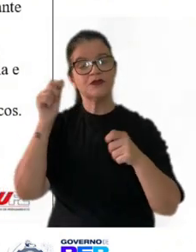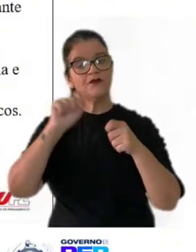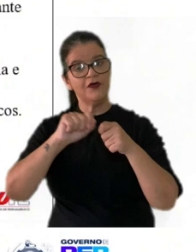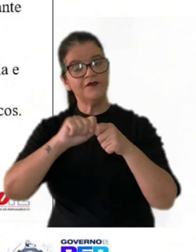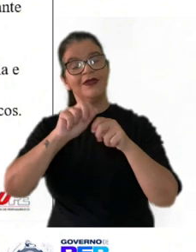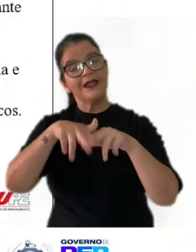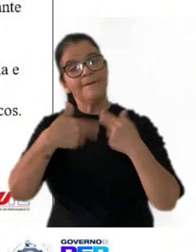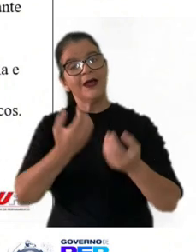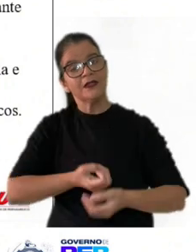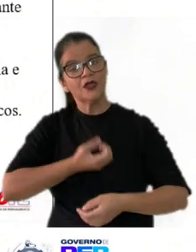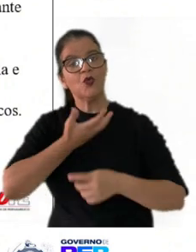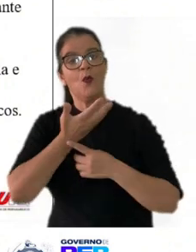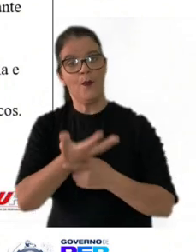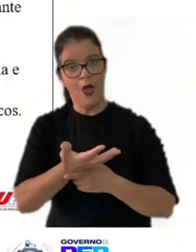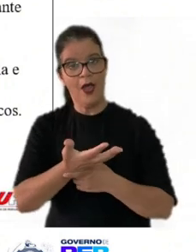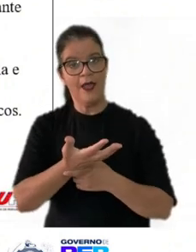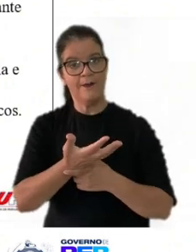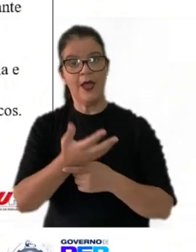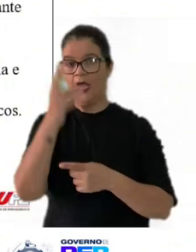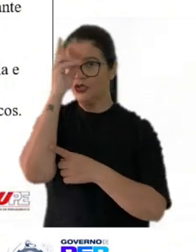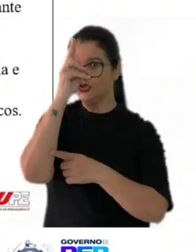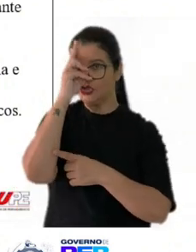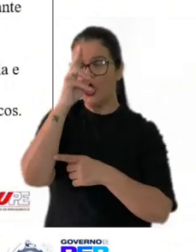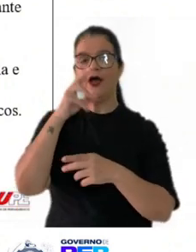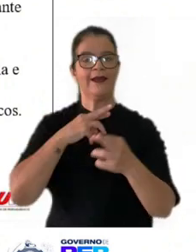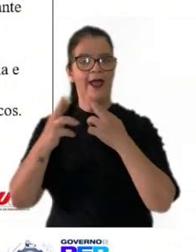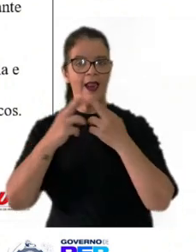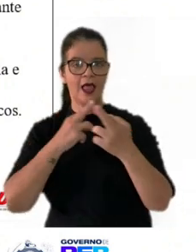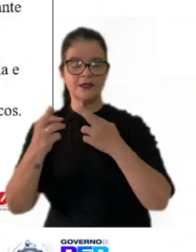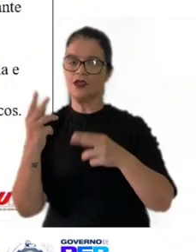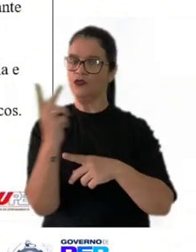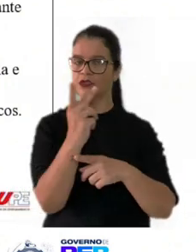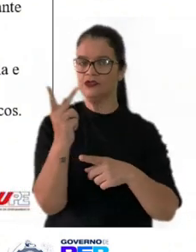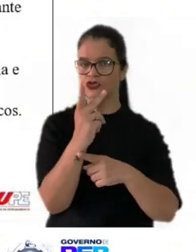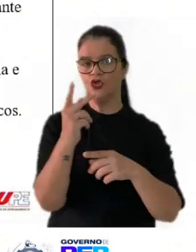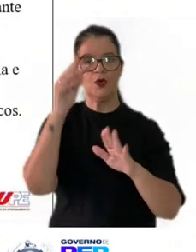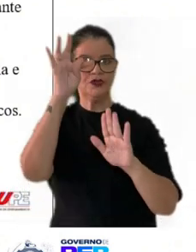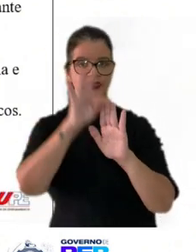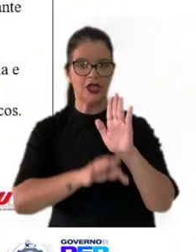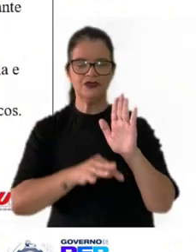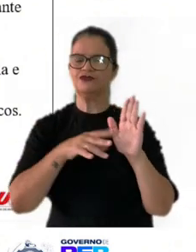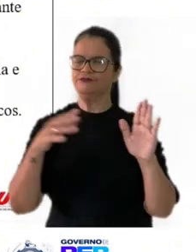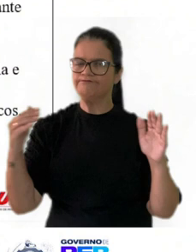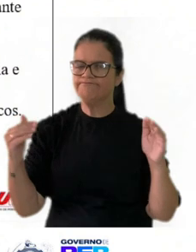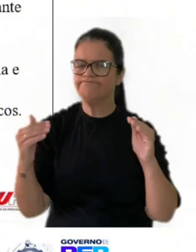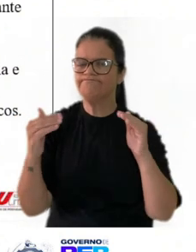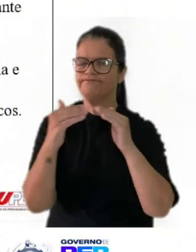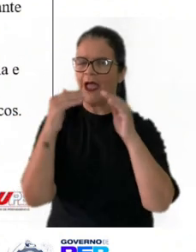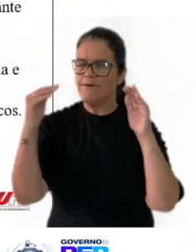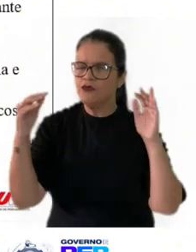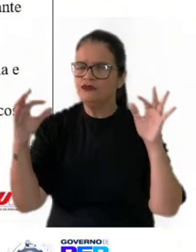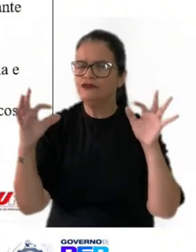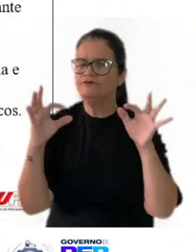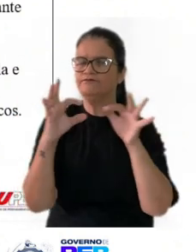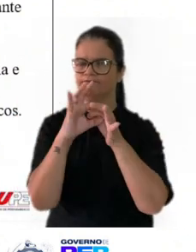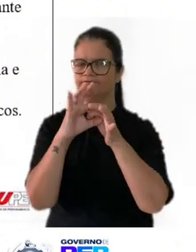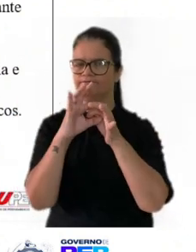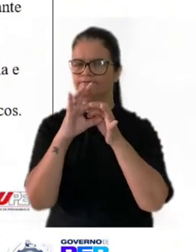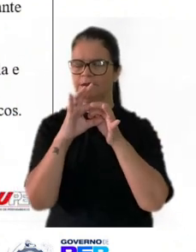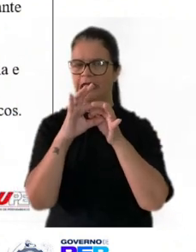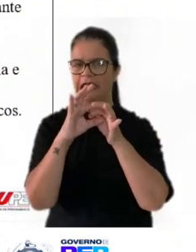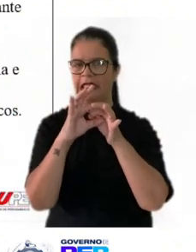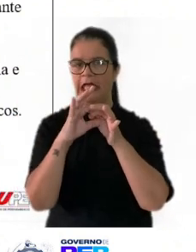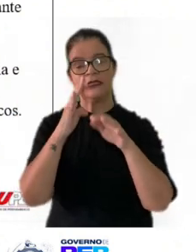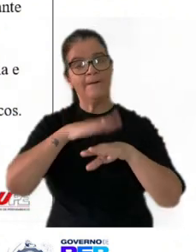tá então a história e a relação entre esses dois textos tá muito ligada tá mais para o